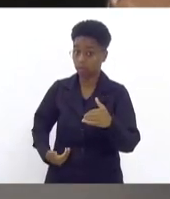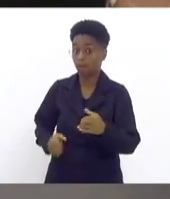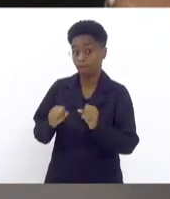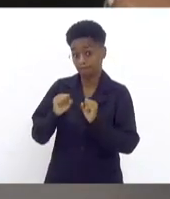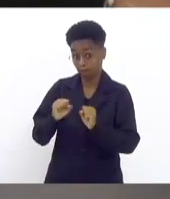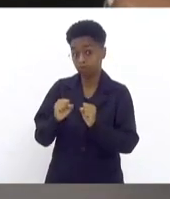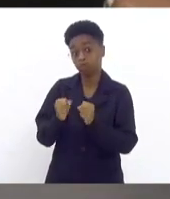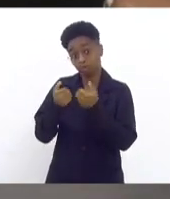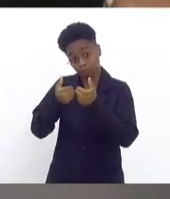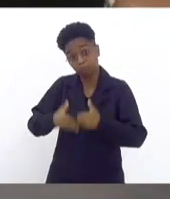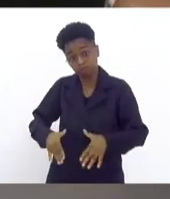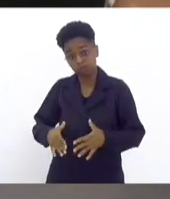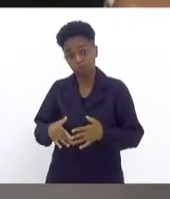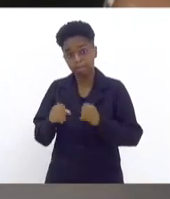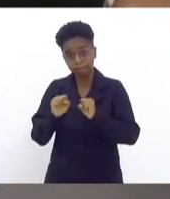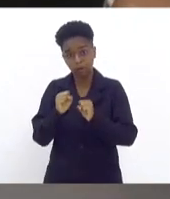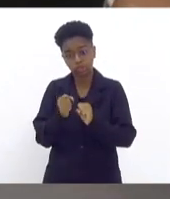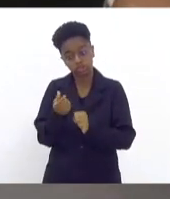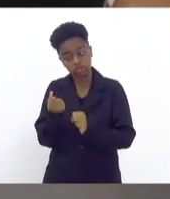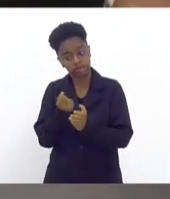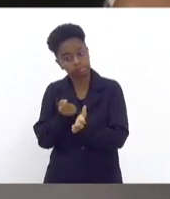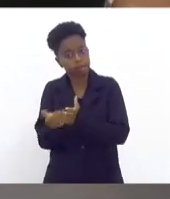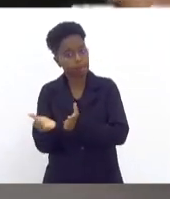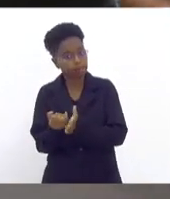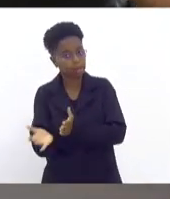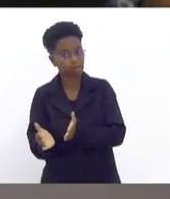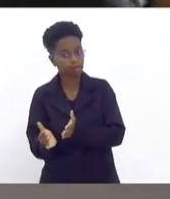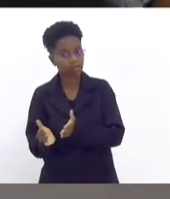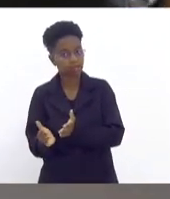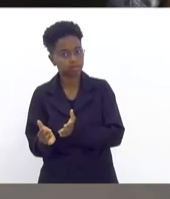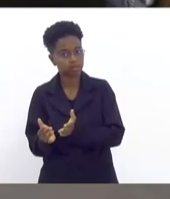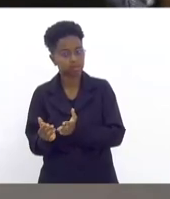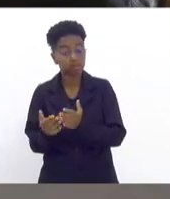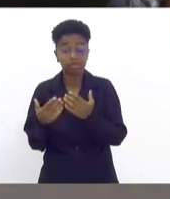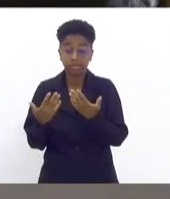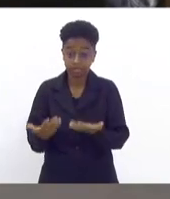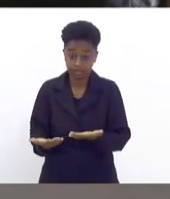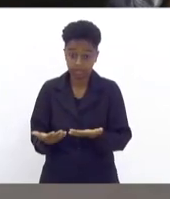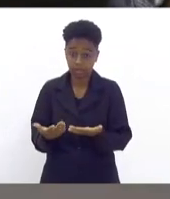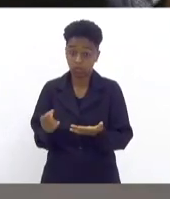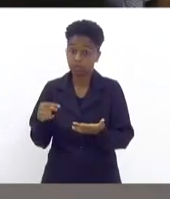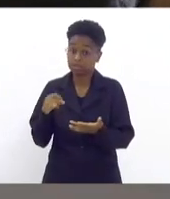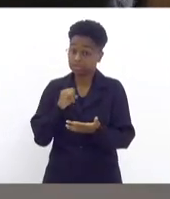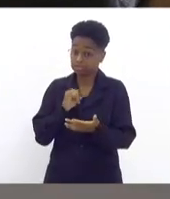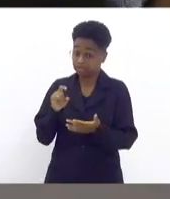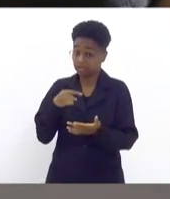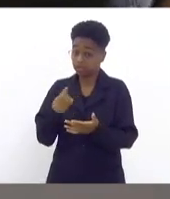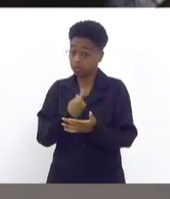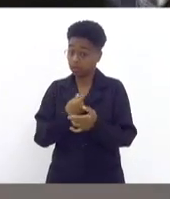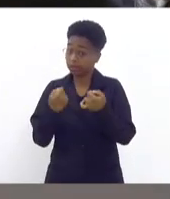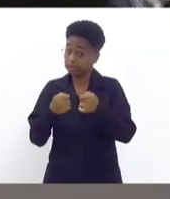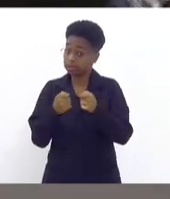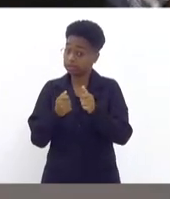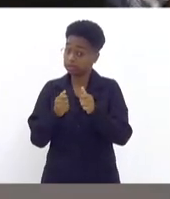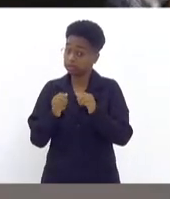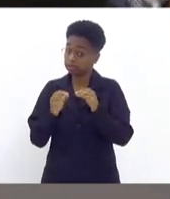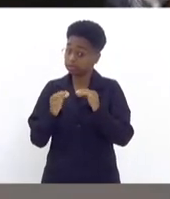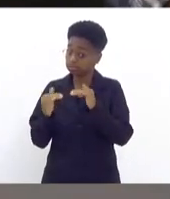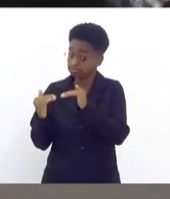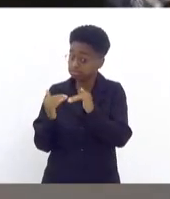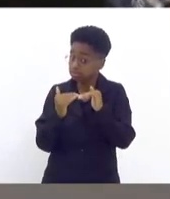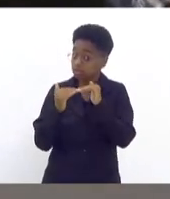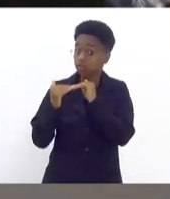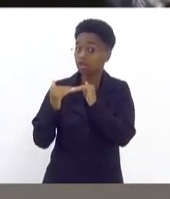doutor Serginho, um custo, no caso do estádio ser público. Para sermos coerentes com o que a gente combinou aqui